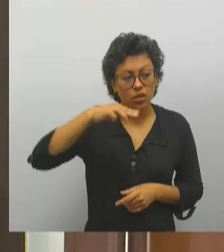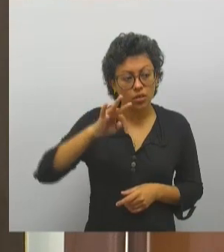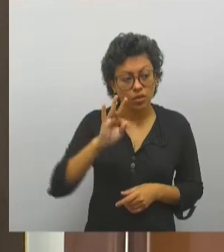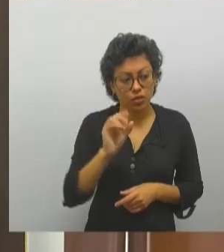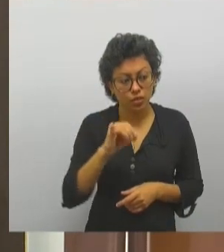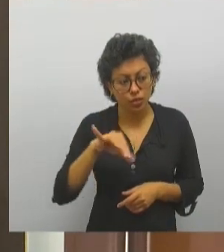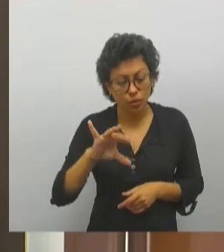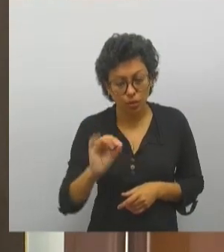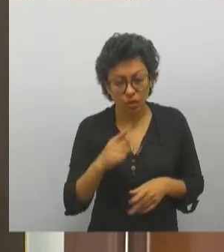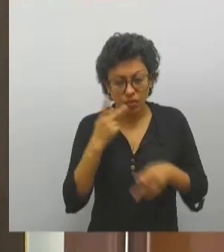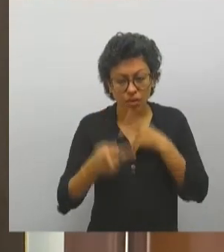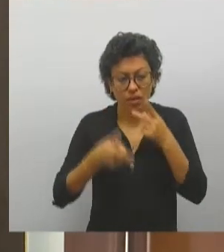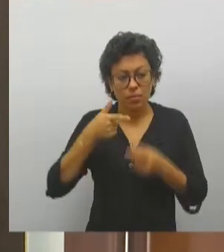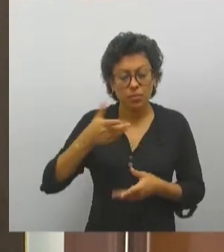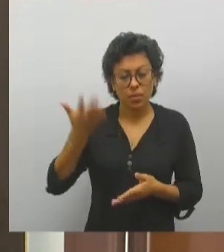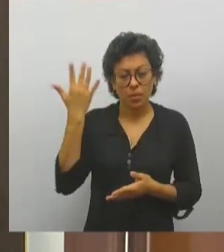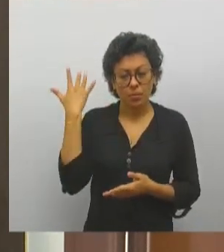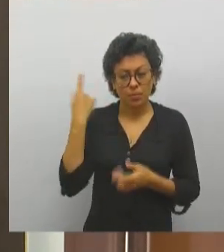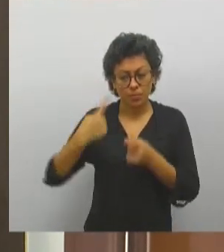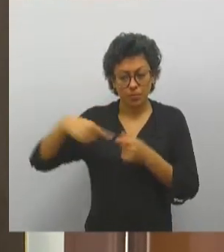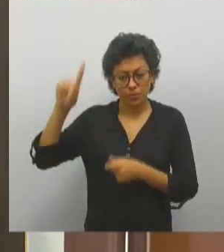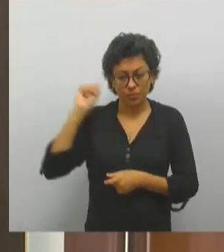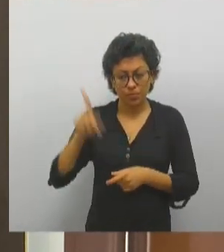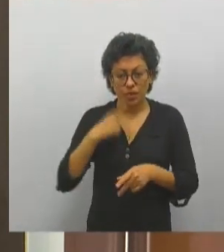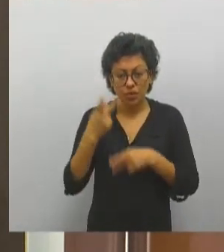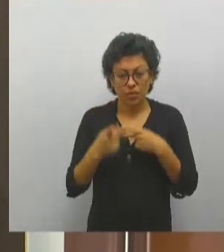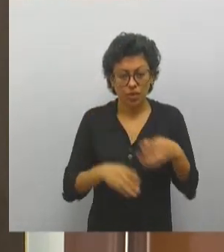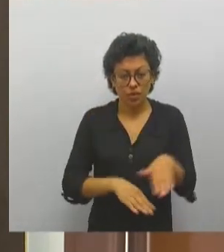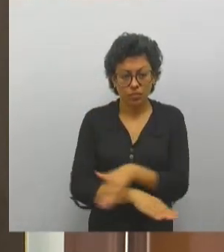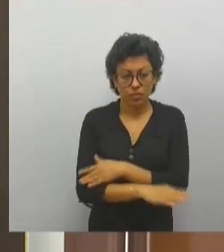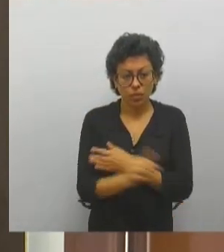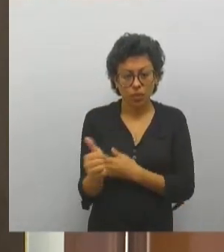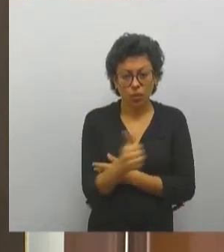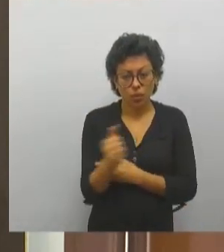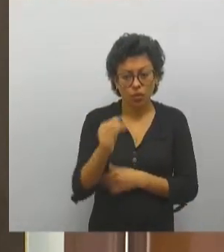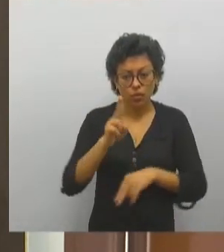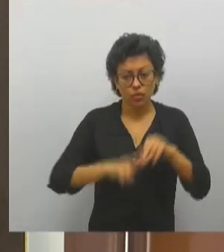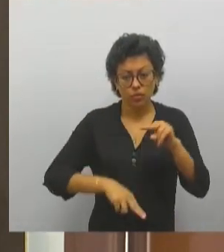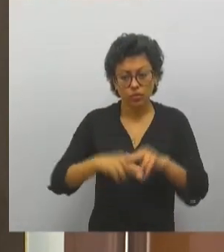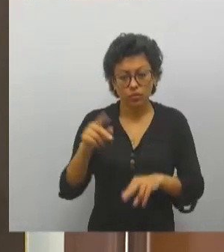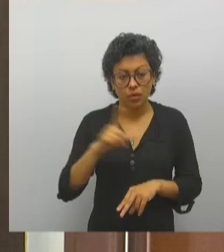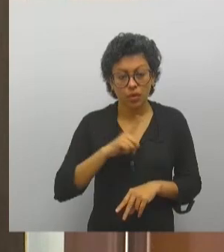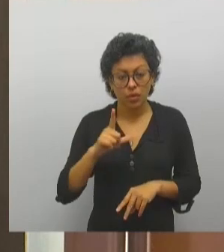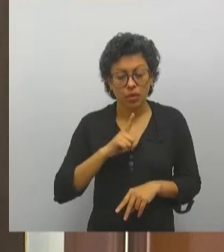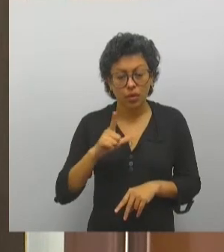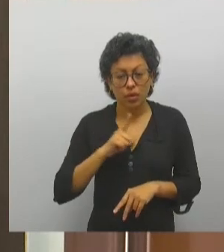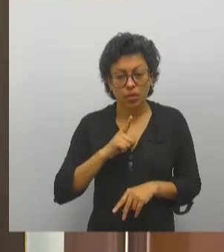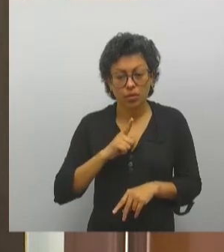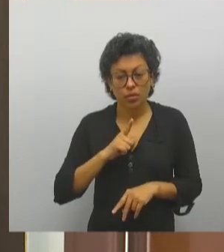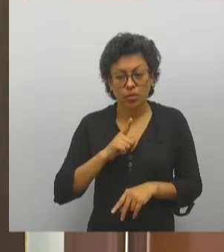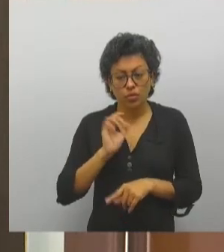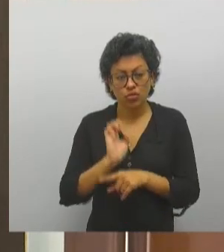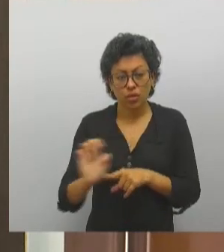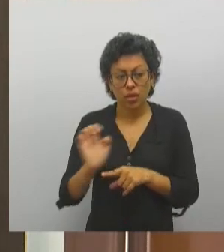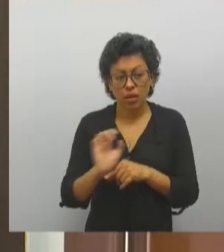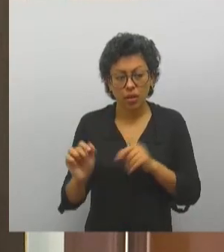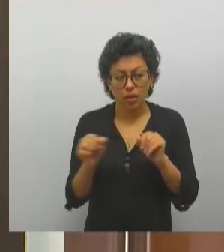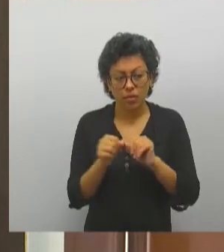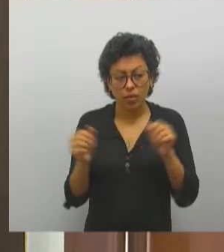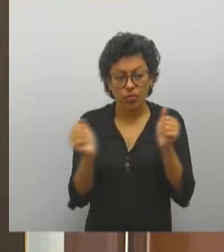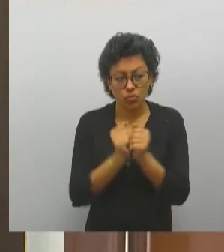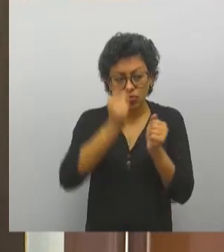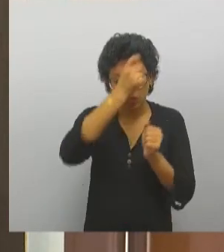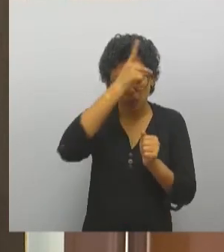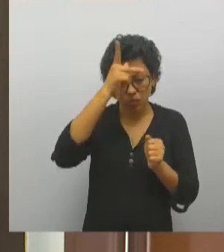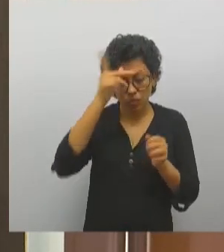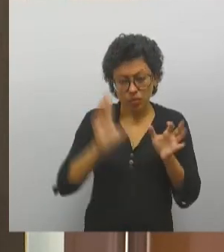comentei, vereador Rubinho, e Vossa Excelência citou a rua 11 de junho, tem uma contenção ali que foi feita pelo Estado, junto com a